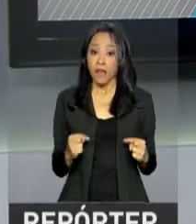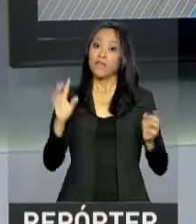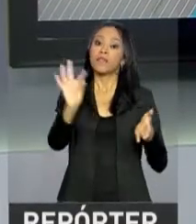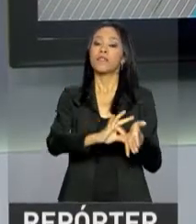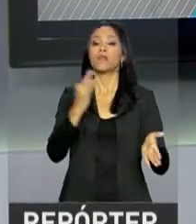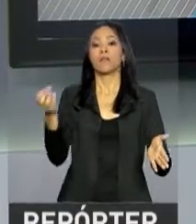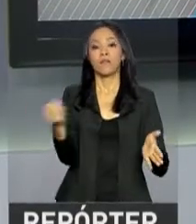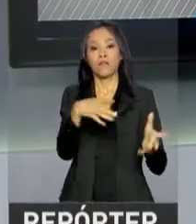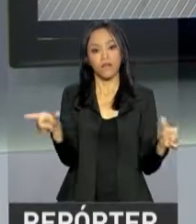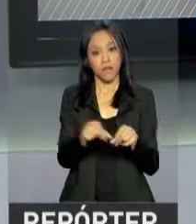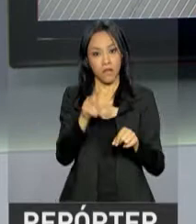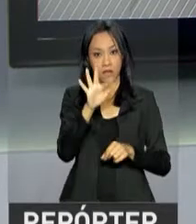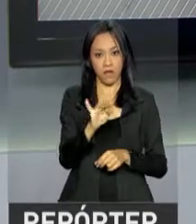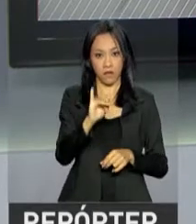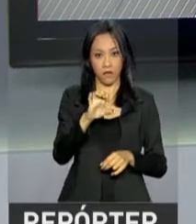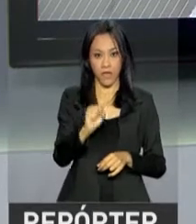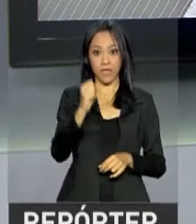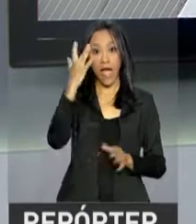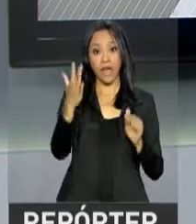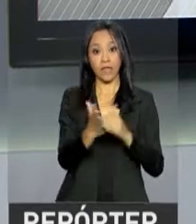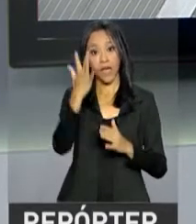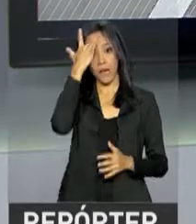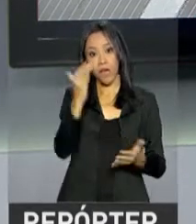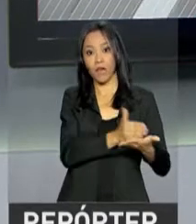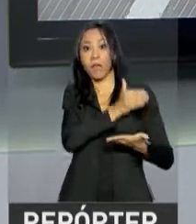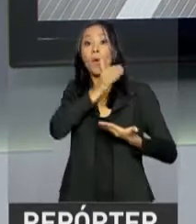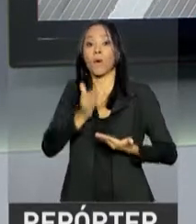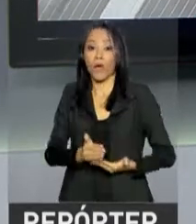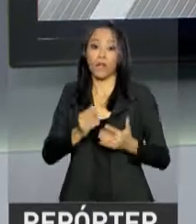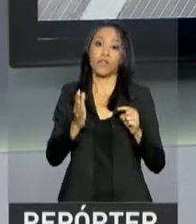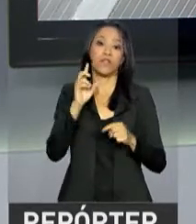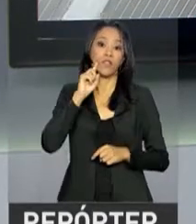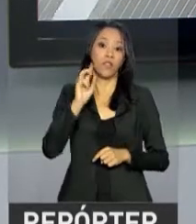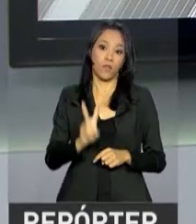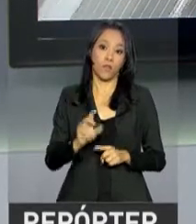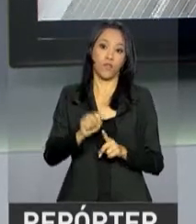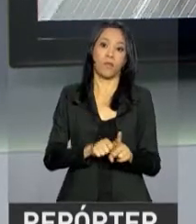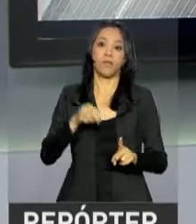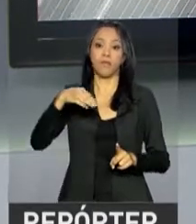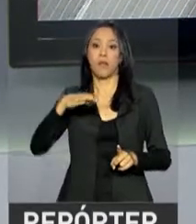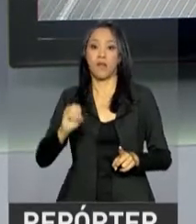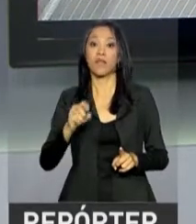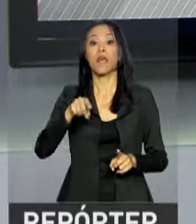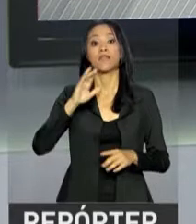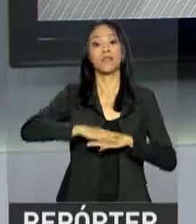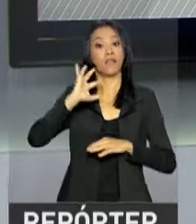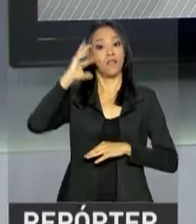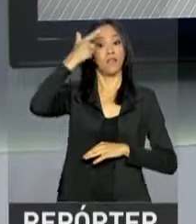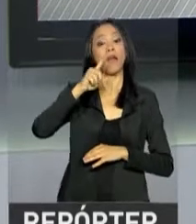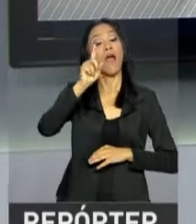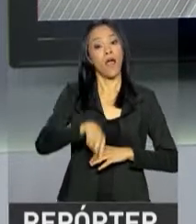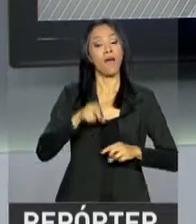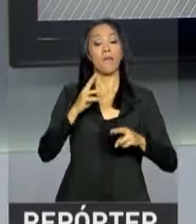fies foram prorrogadas até amanhã 2 de março de acordo com o ministério da educação a decisão foi tomada para não prejudicar os candidatos